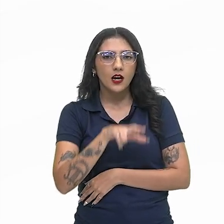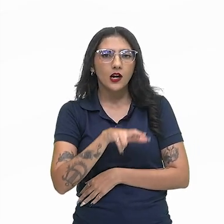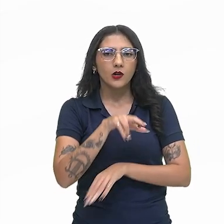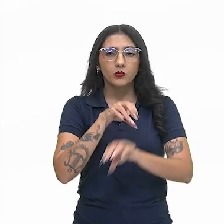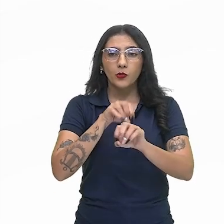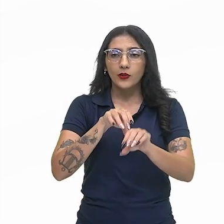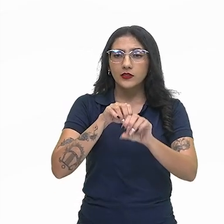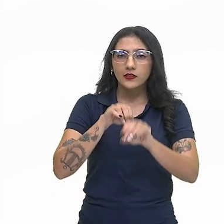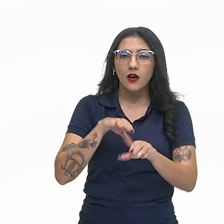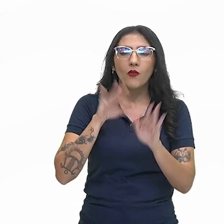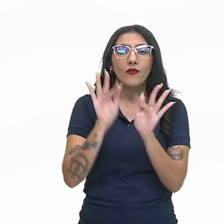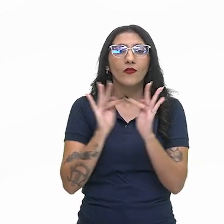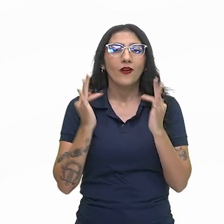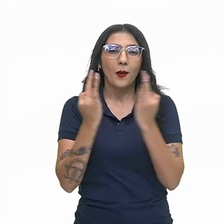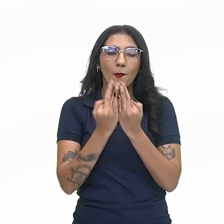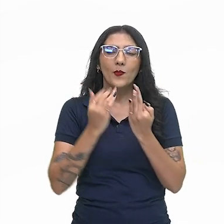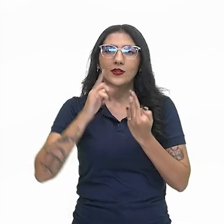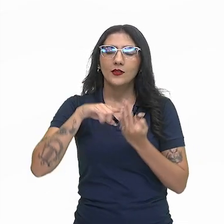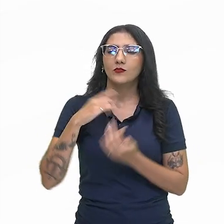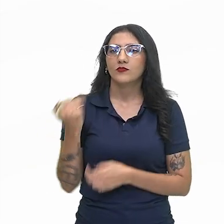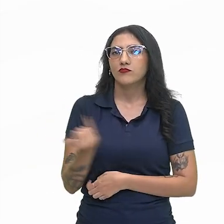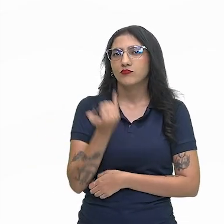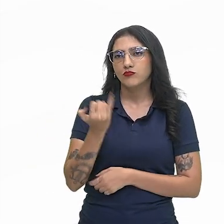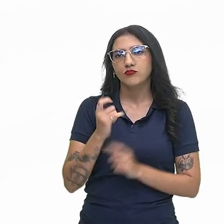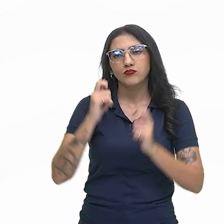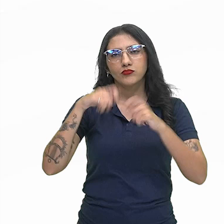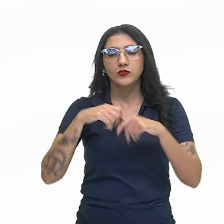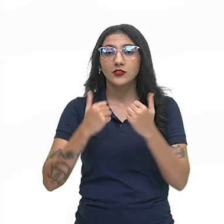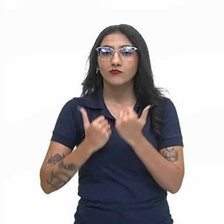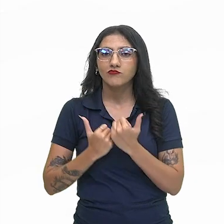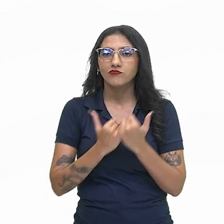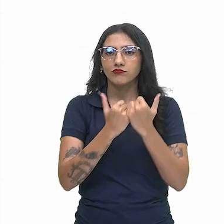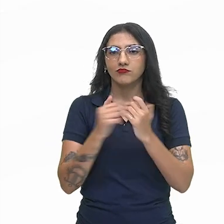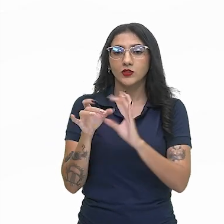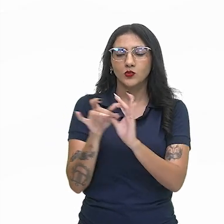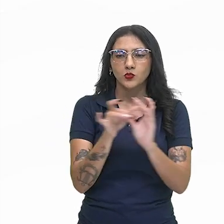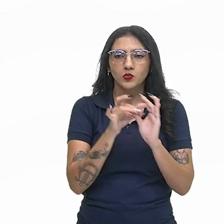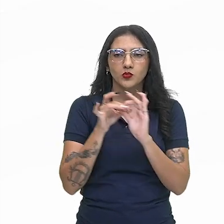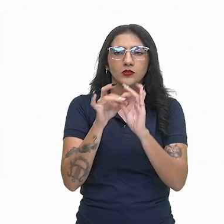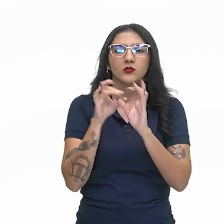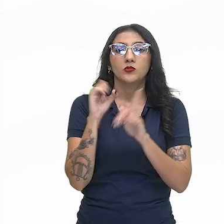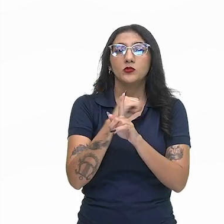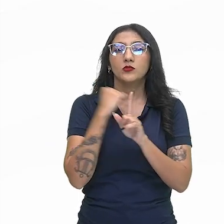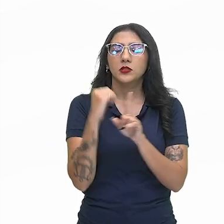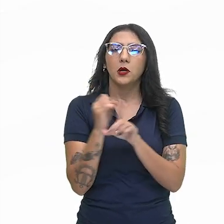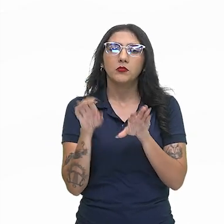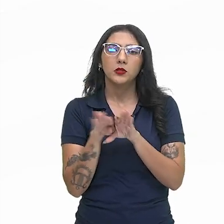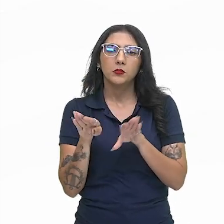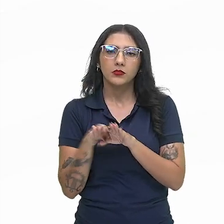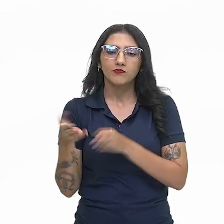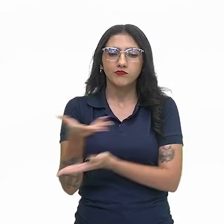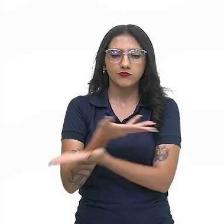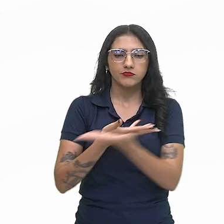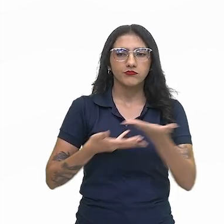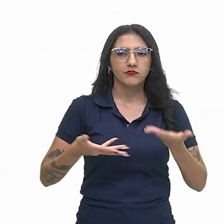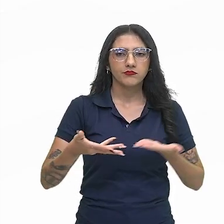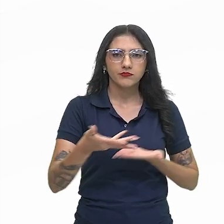a família, elas são essenciais para garantir a coesão social e a solidariedade entre os